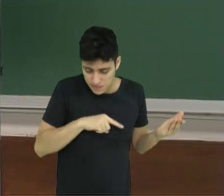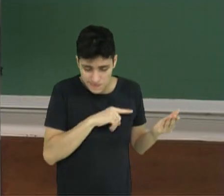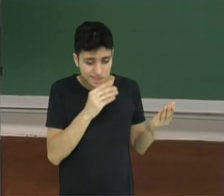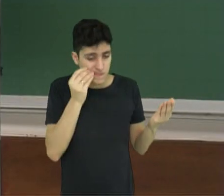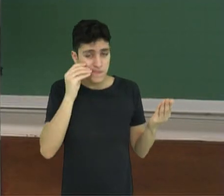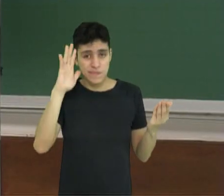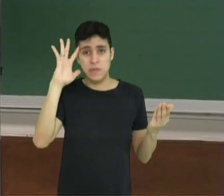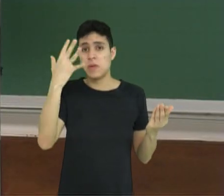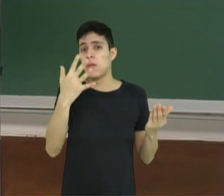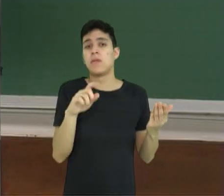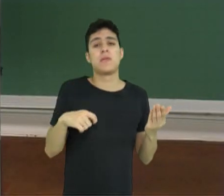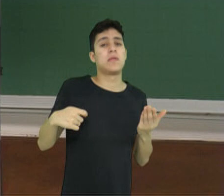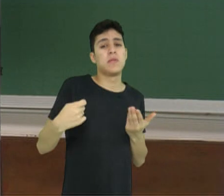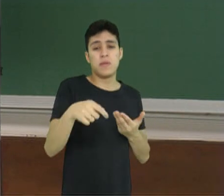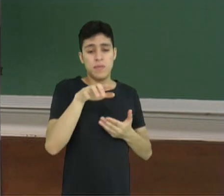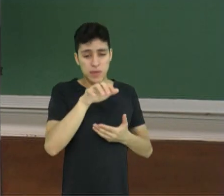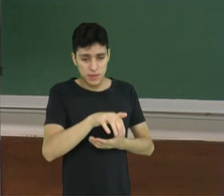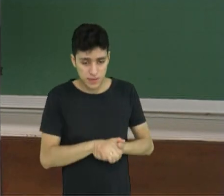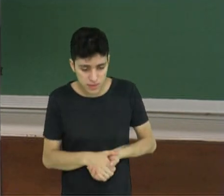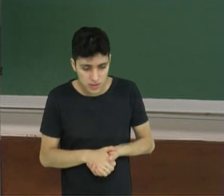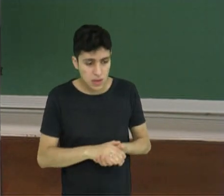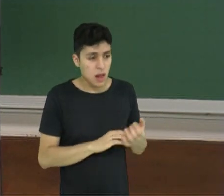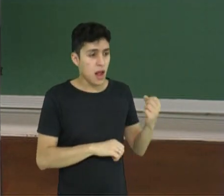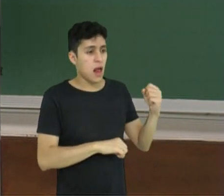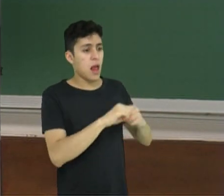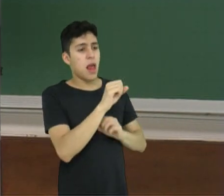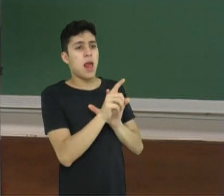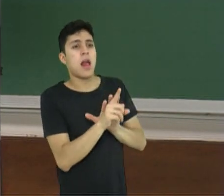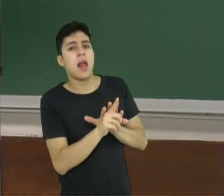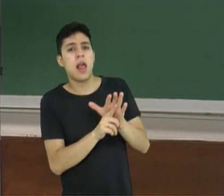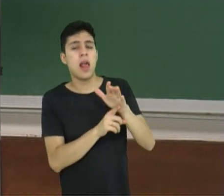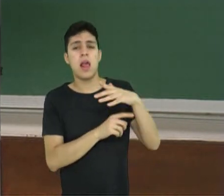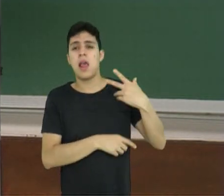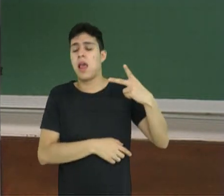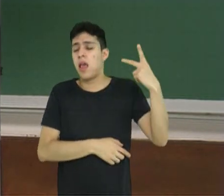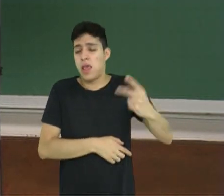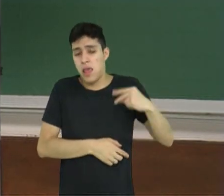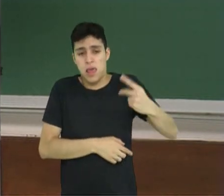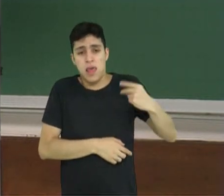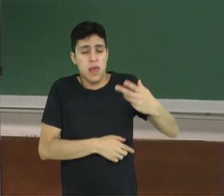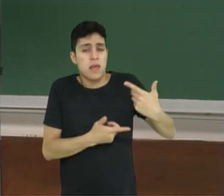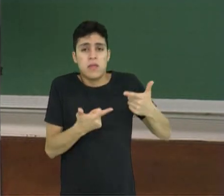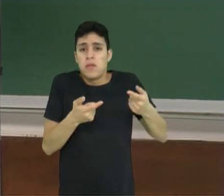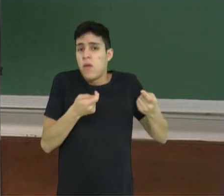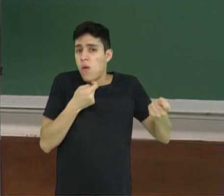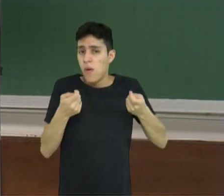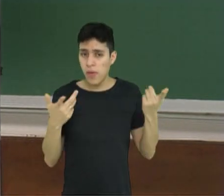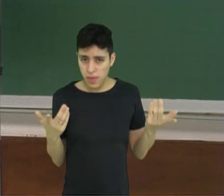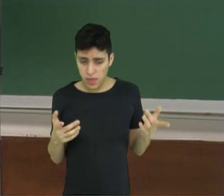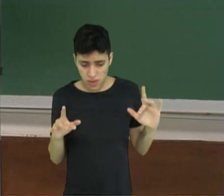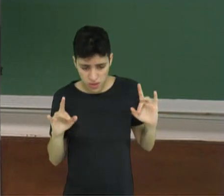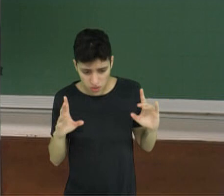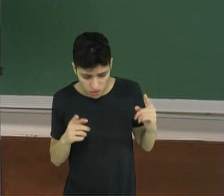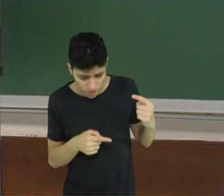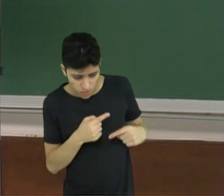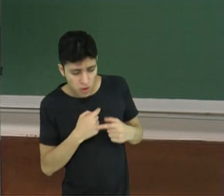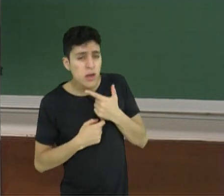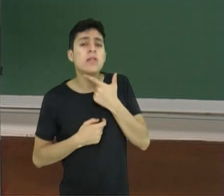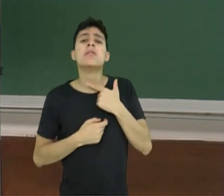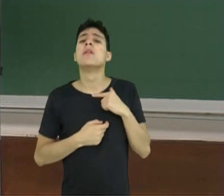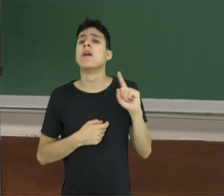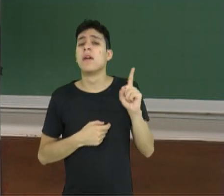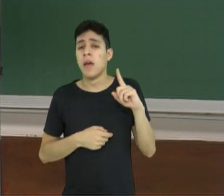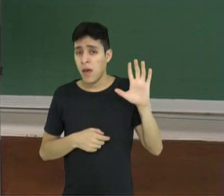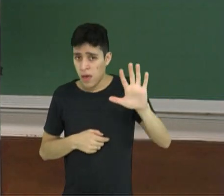providência sobre isso. Essa industrialização, esse consumo desenfreado, né? E isso não depende só de vontade política, gente, depende